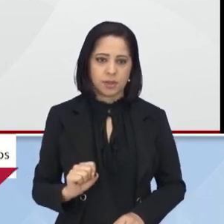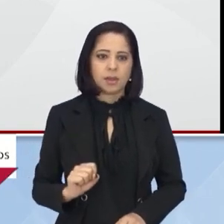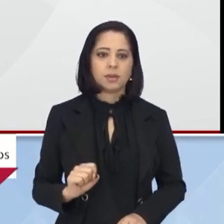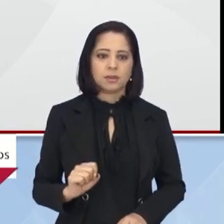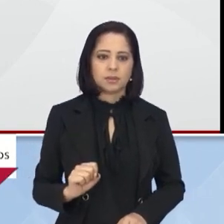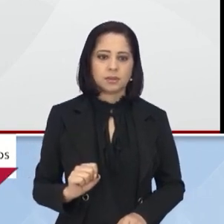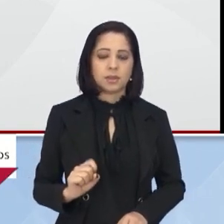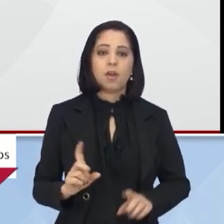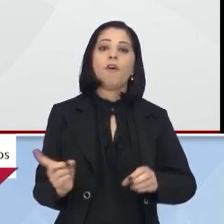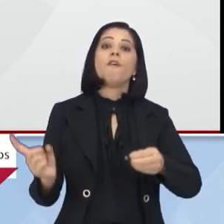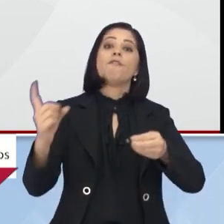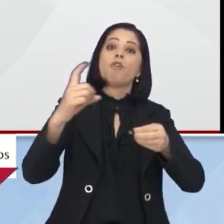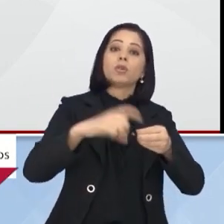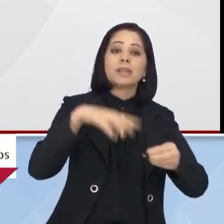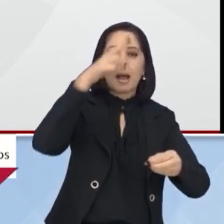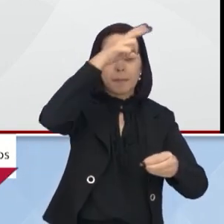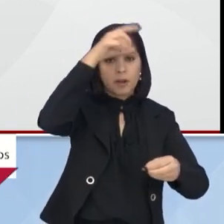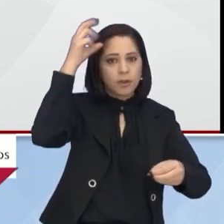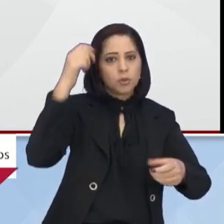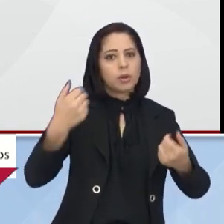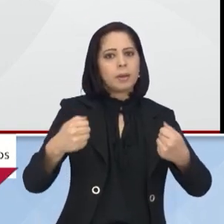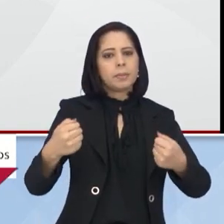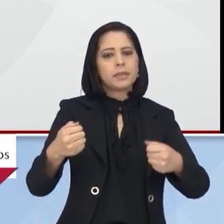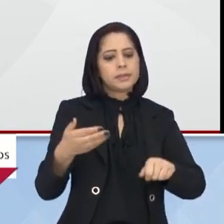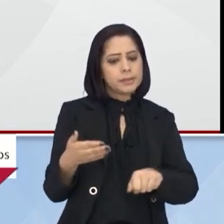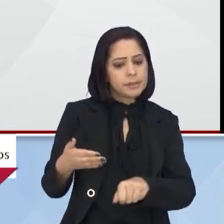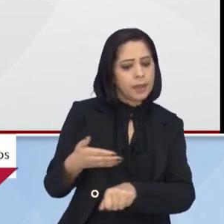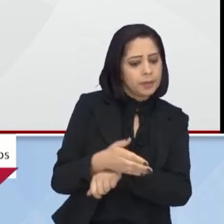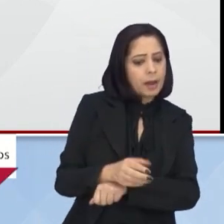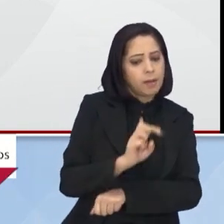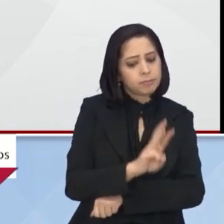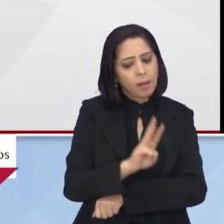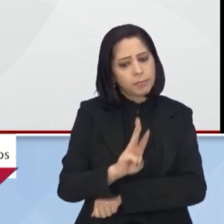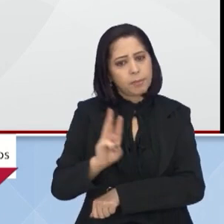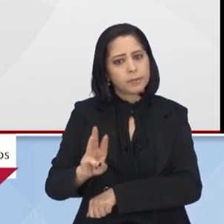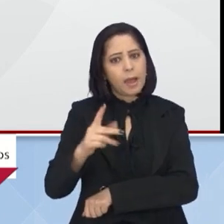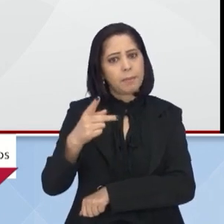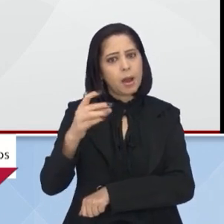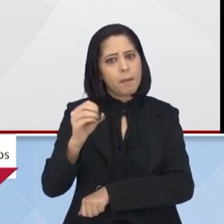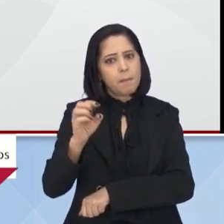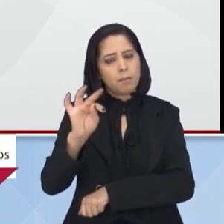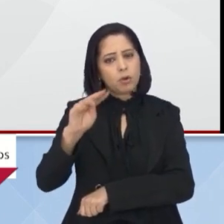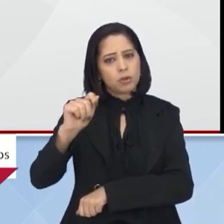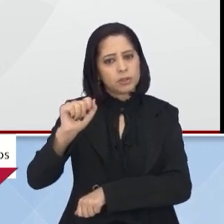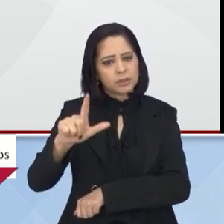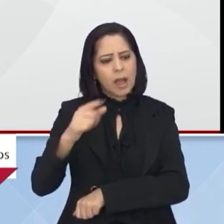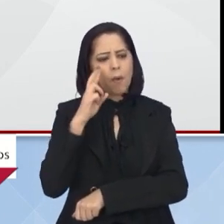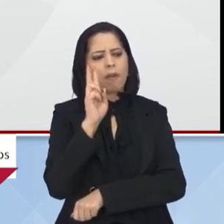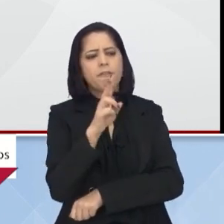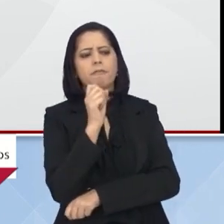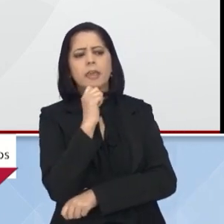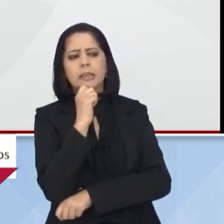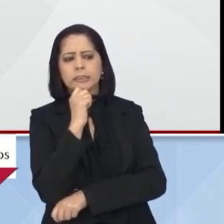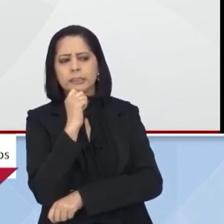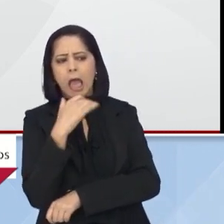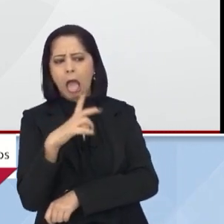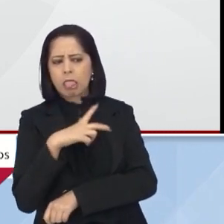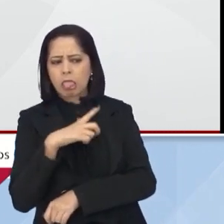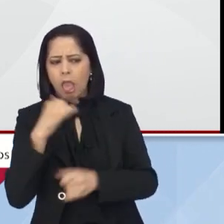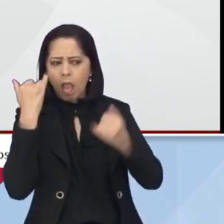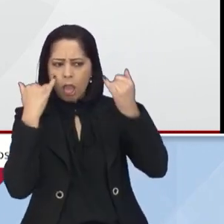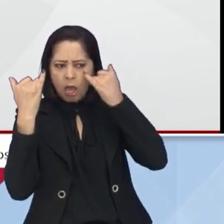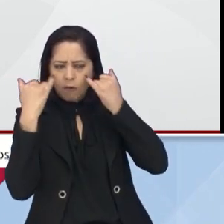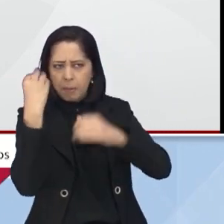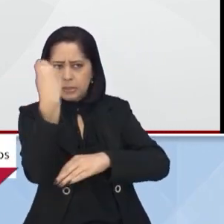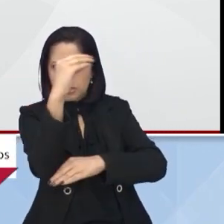retornar à prefeituras deem uma olhada nos portais da Transparência para verificar quais tipos de melhorias precisam ser promovidas